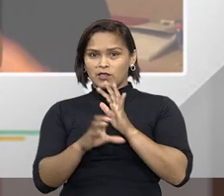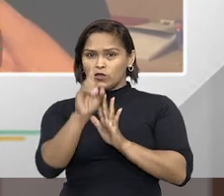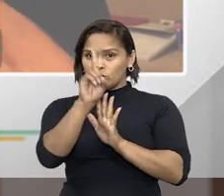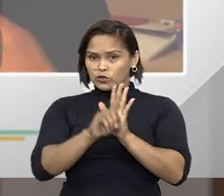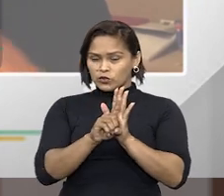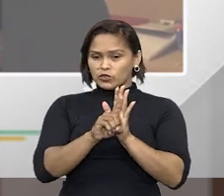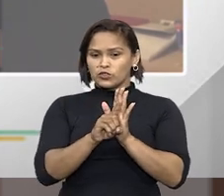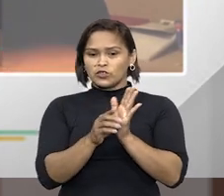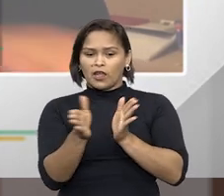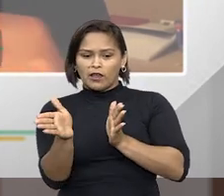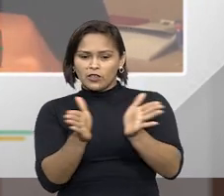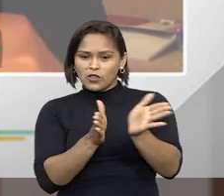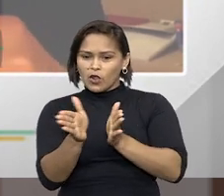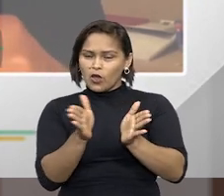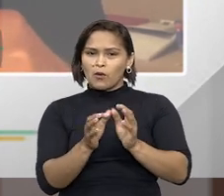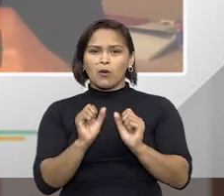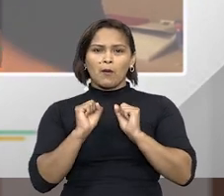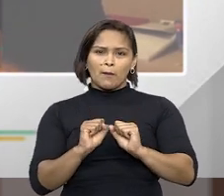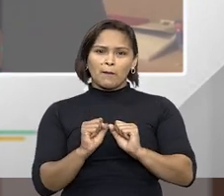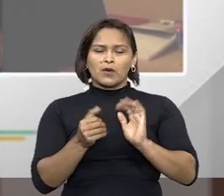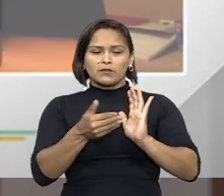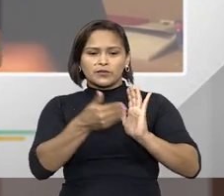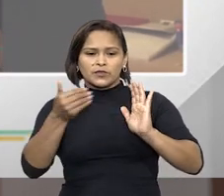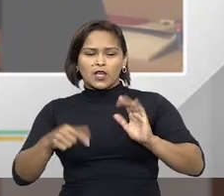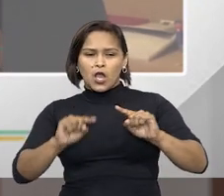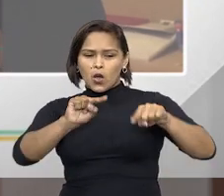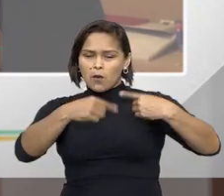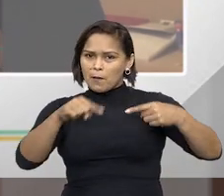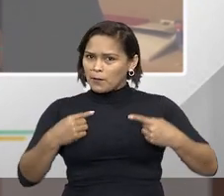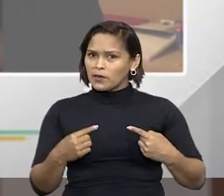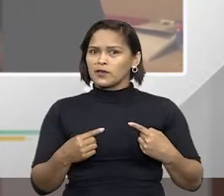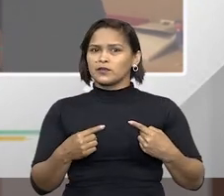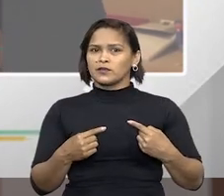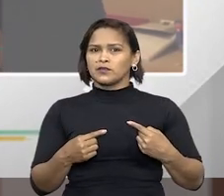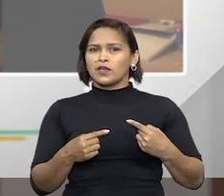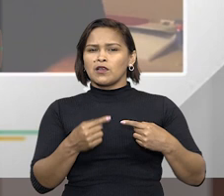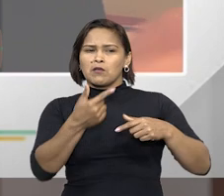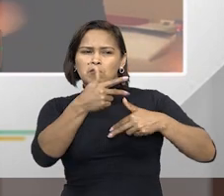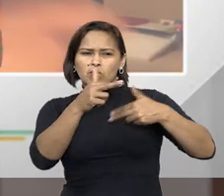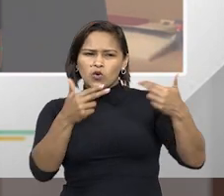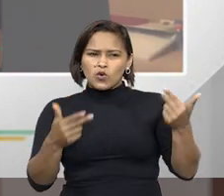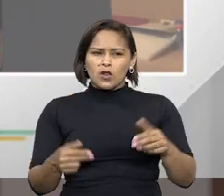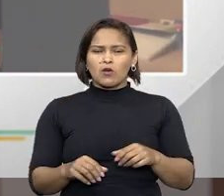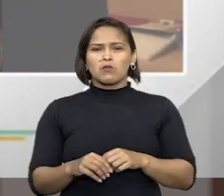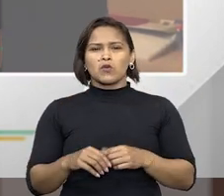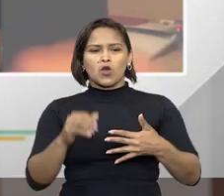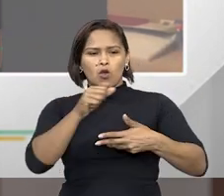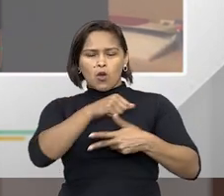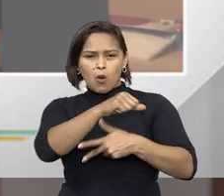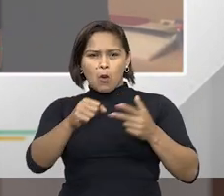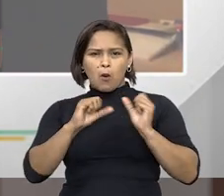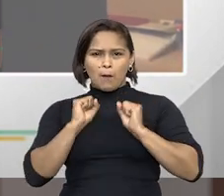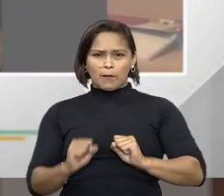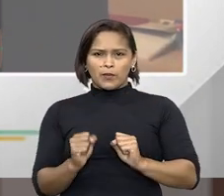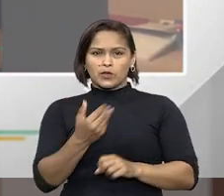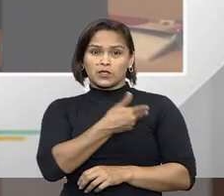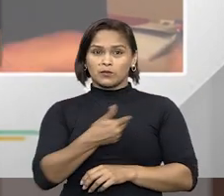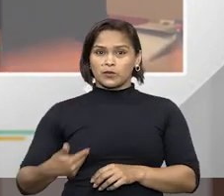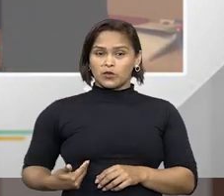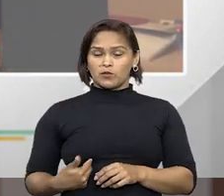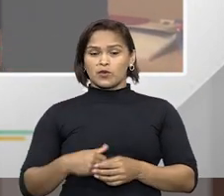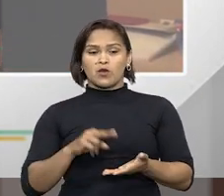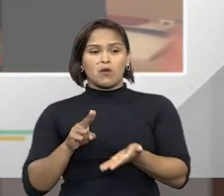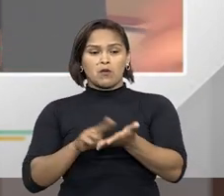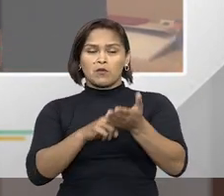ser obstruído ou ameaçado por algum agente do poder público, o mandato de segurança vem também